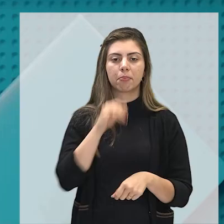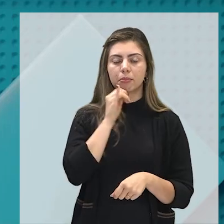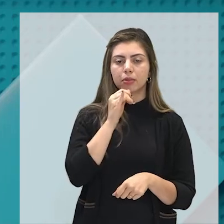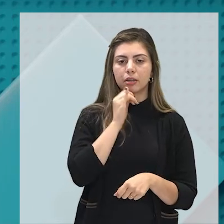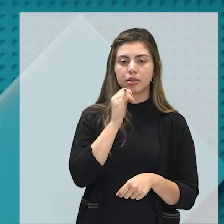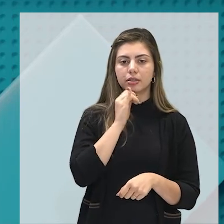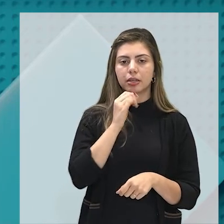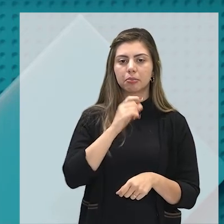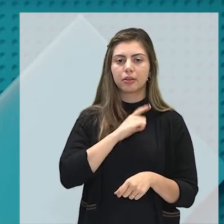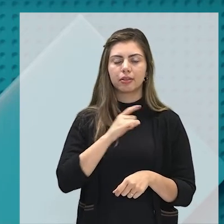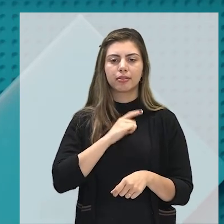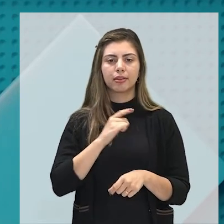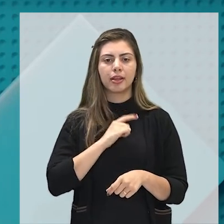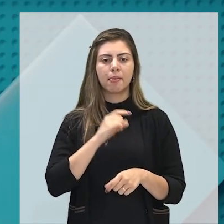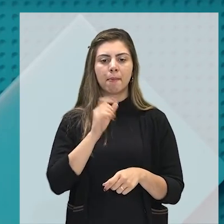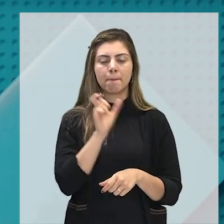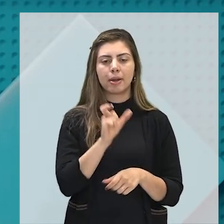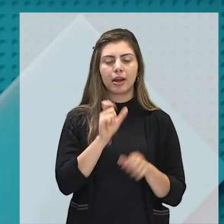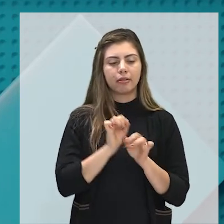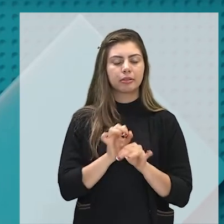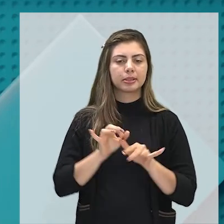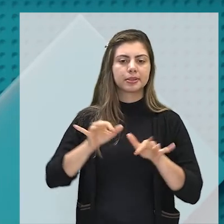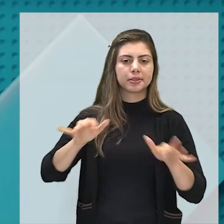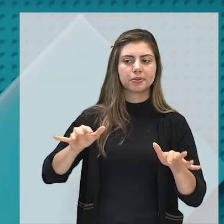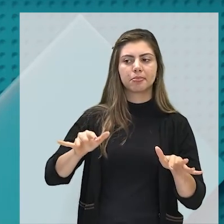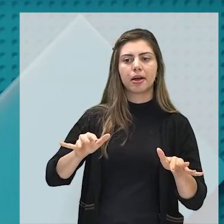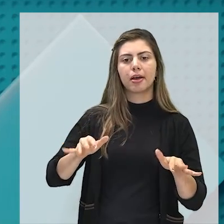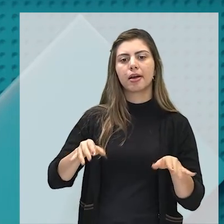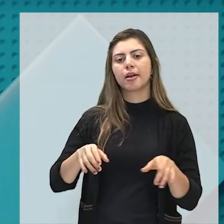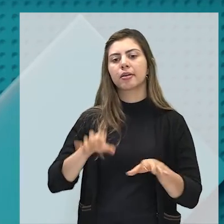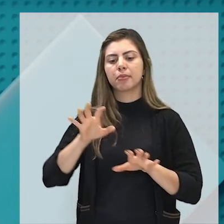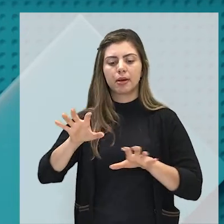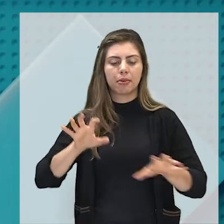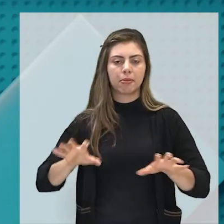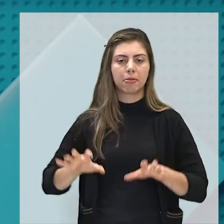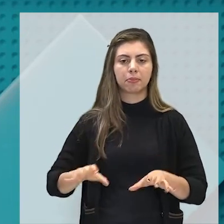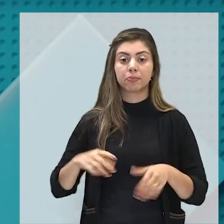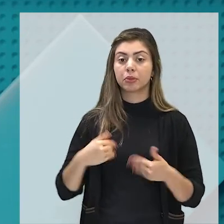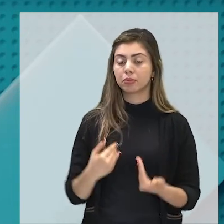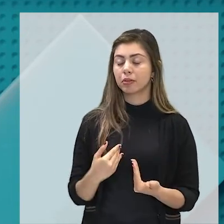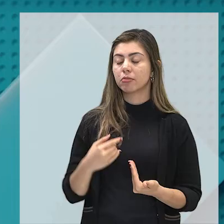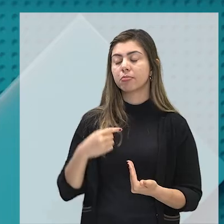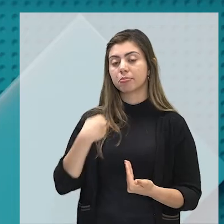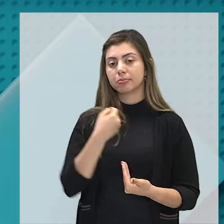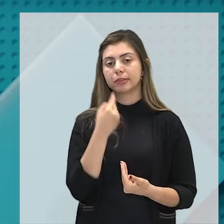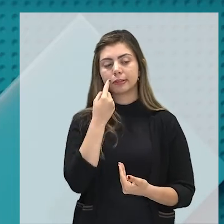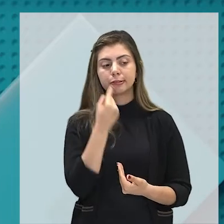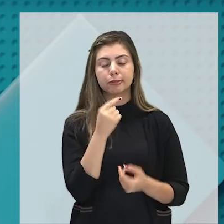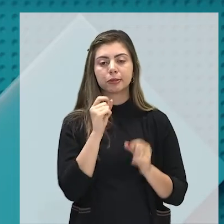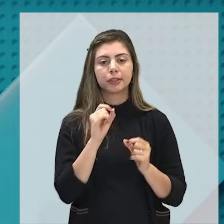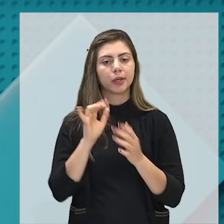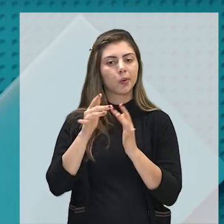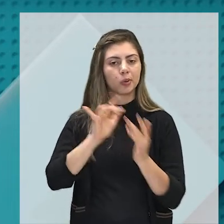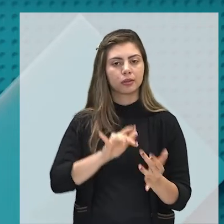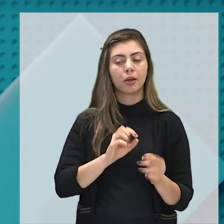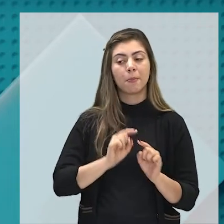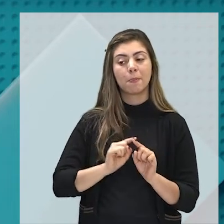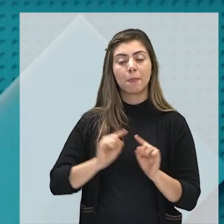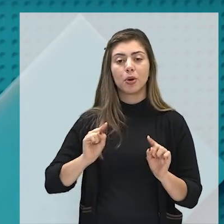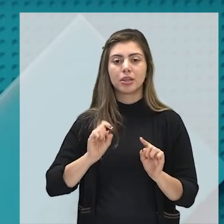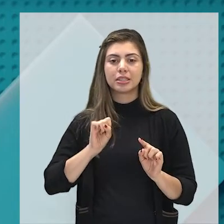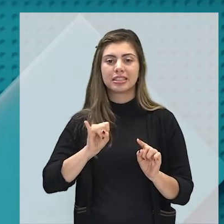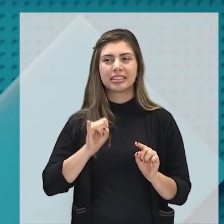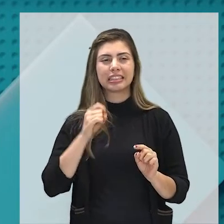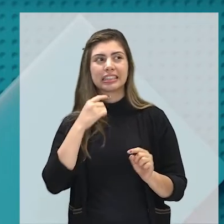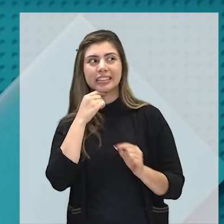expressões que são localizadas, que existem numa parte, em outra não existe, tá? A gente tem que sempre analisar o contexto. Mas na dúvida, utilize sempre,